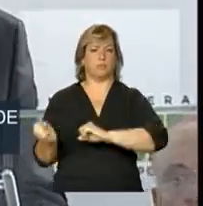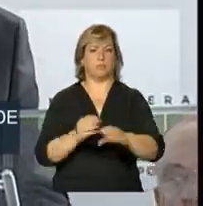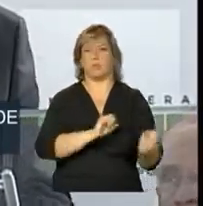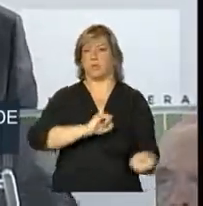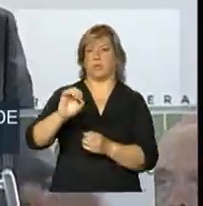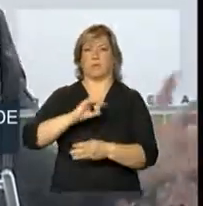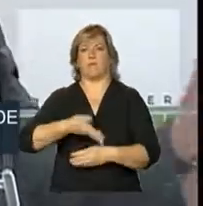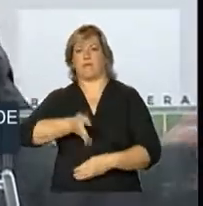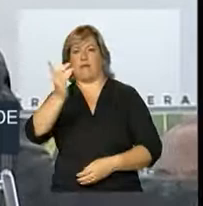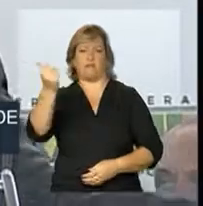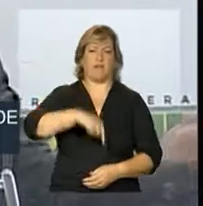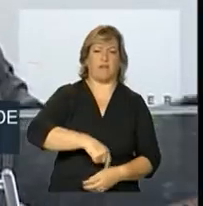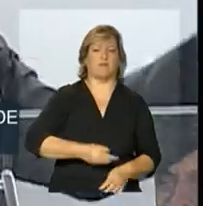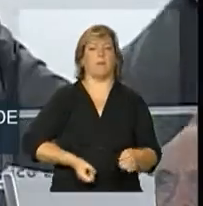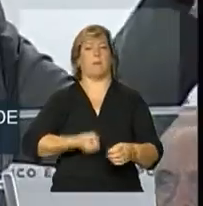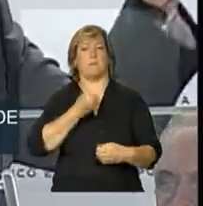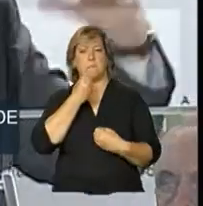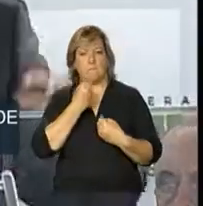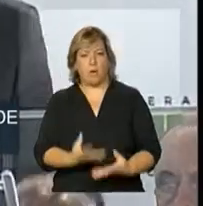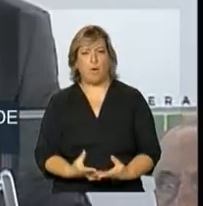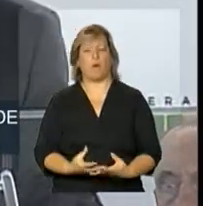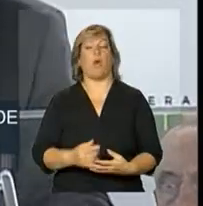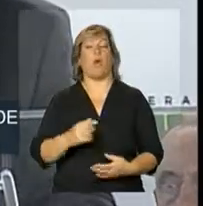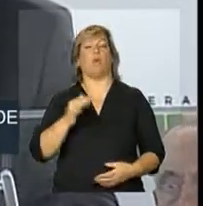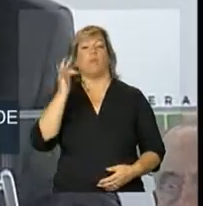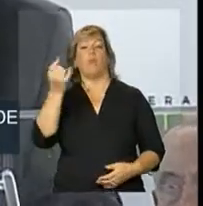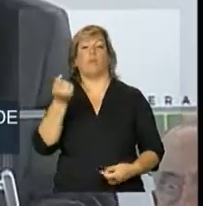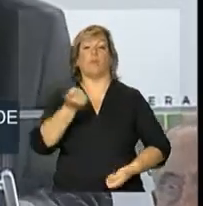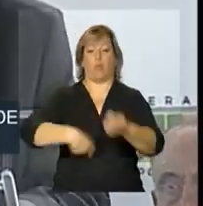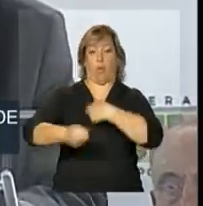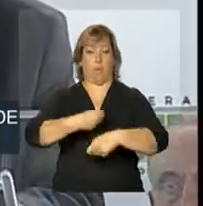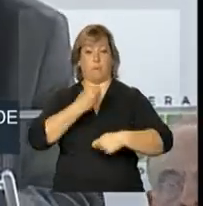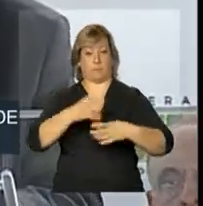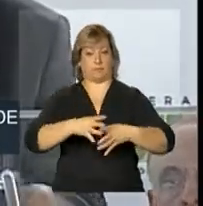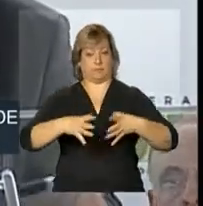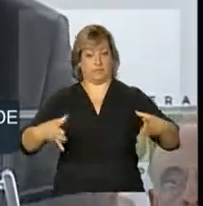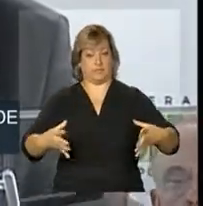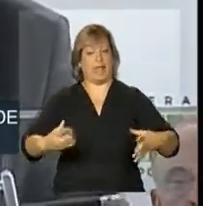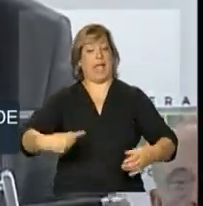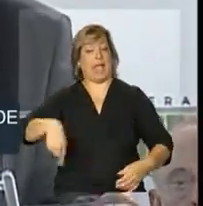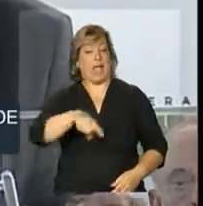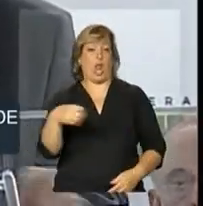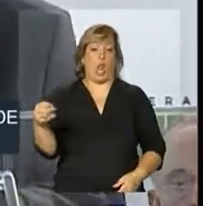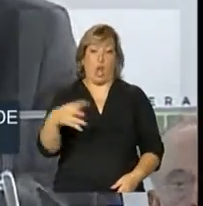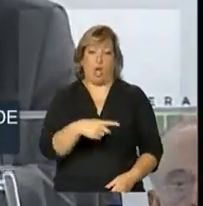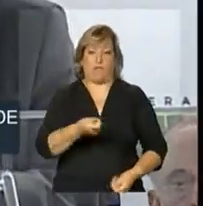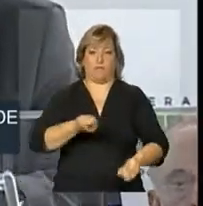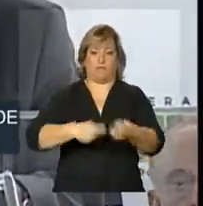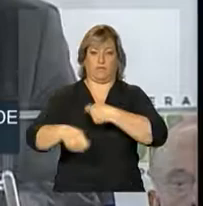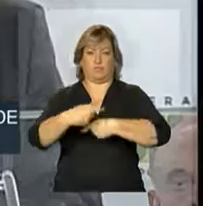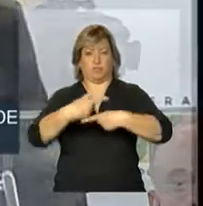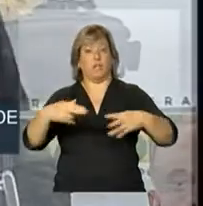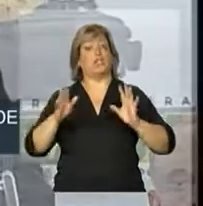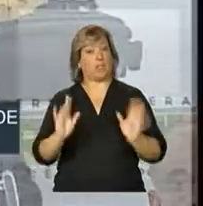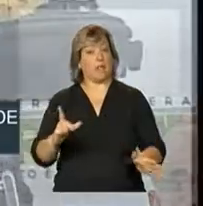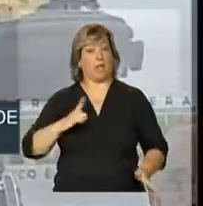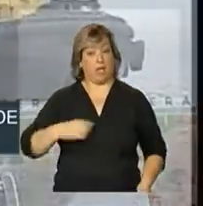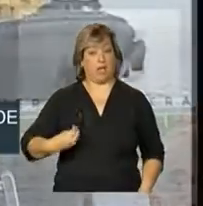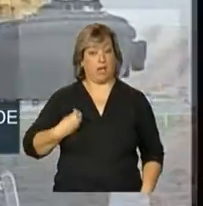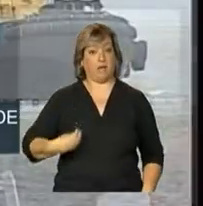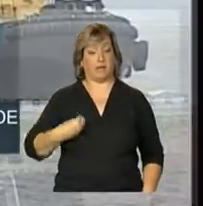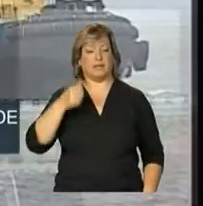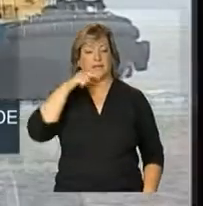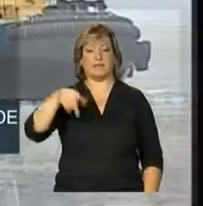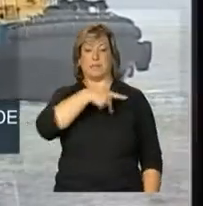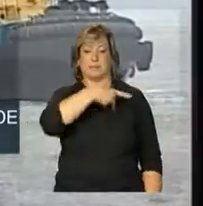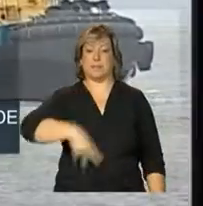o futuro, no sentido de trazer outros empreendimentos. E esses outros empreendimentos já estão acontecendo. A presidenta